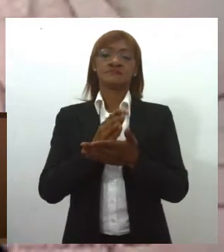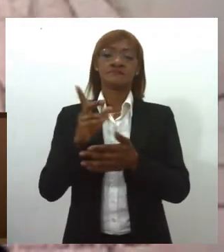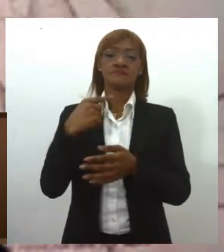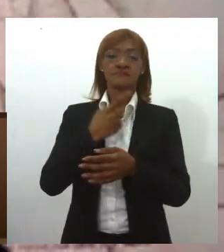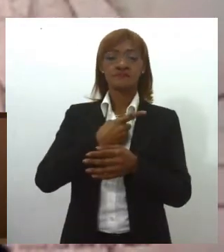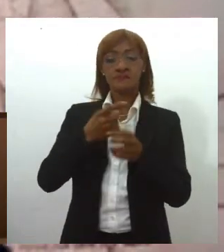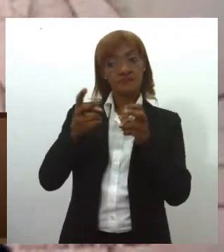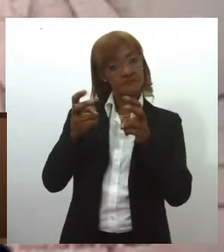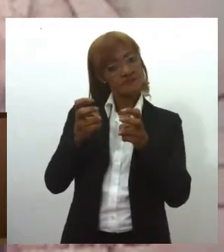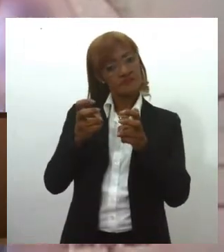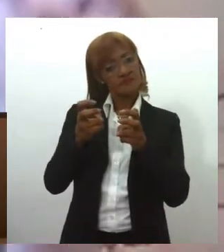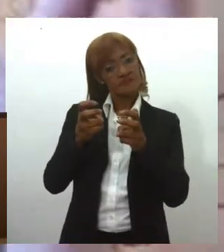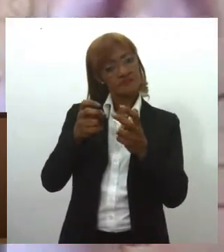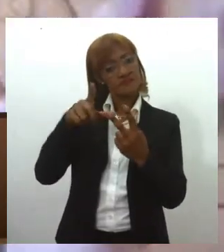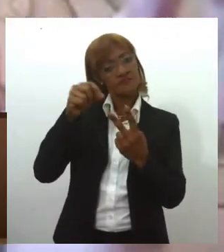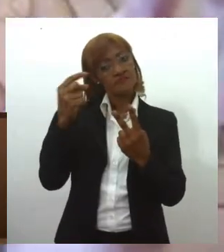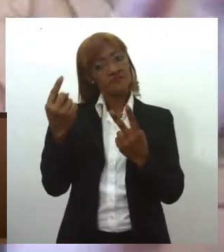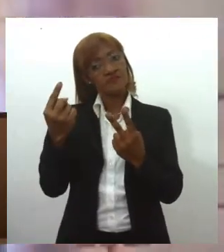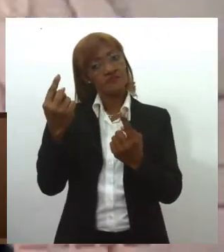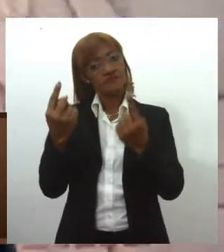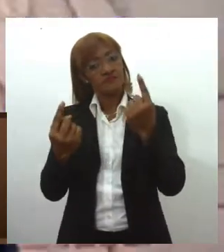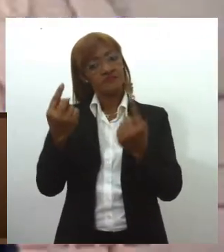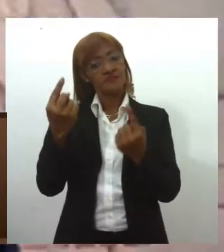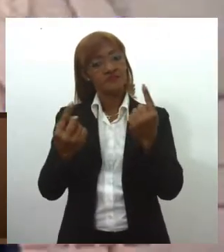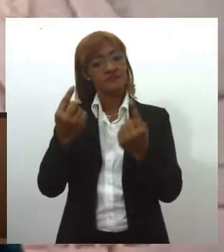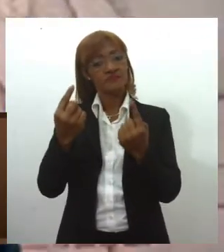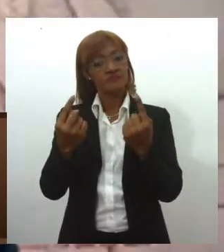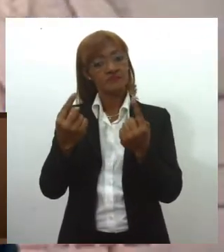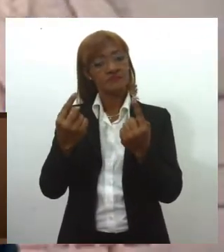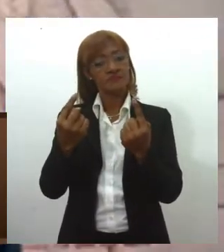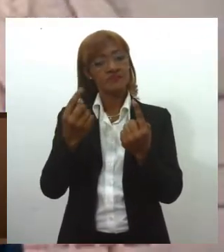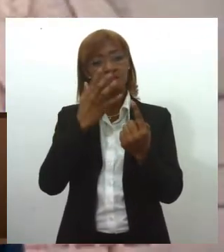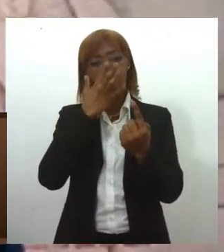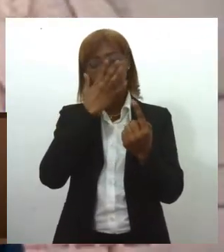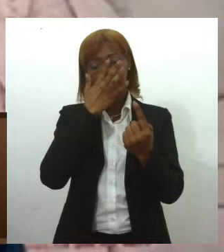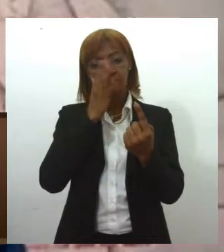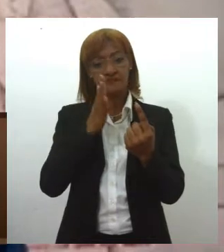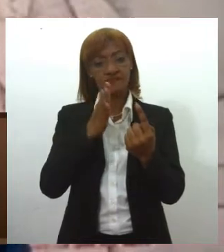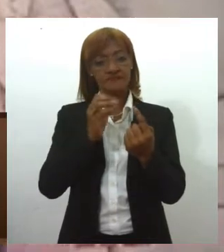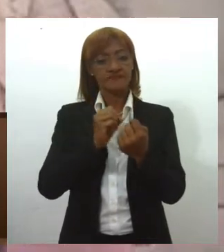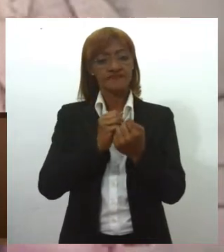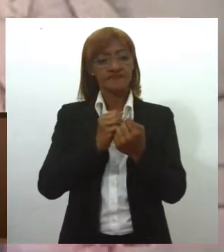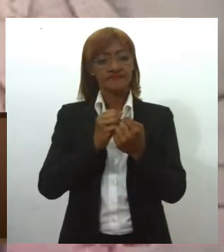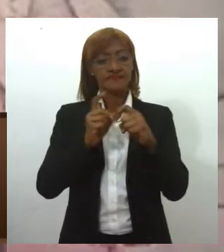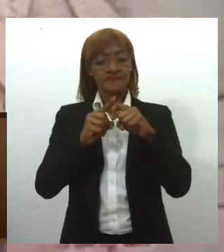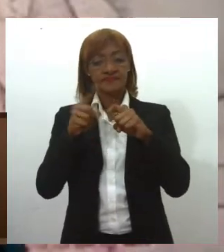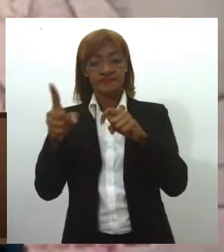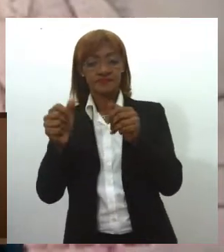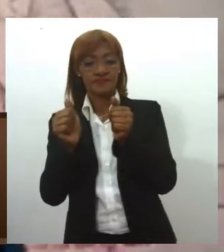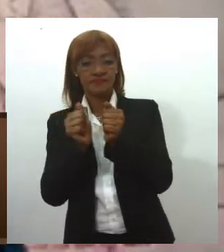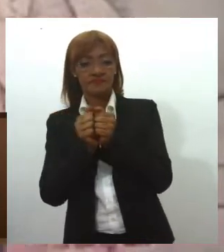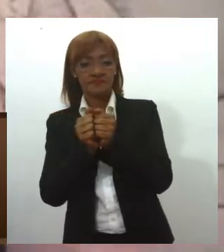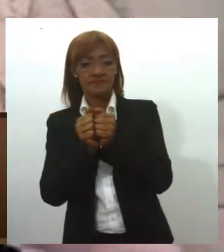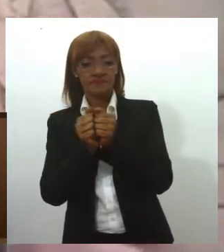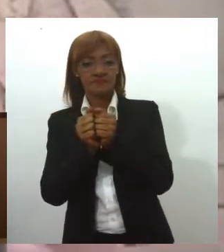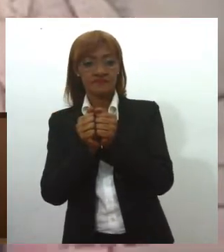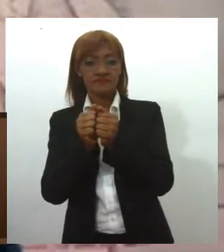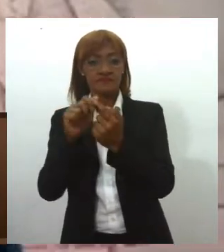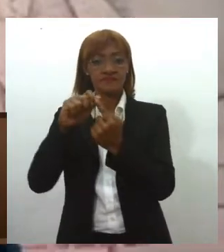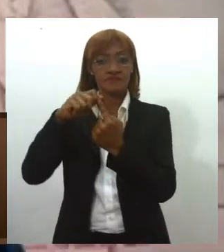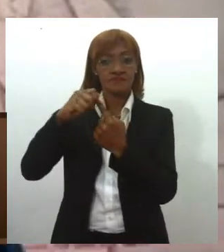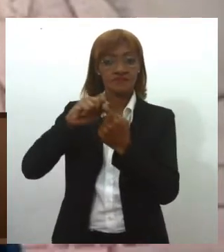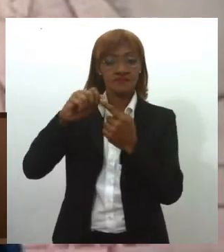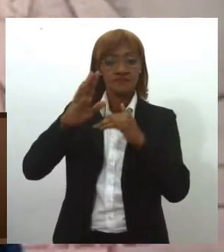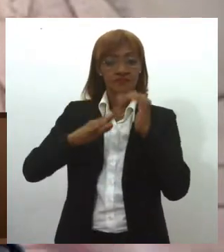um ou o outro, né? O oncologista, junto com as outras